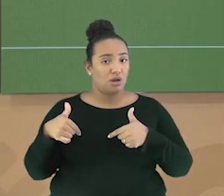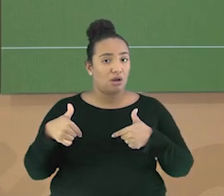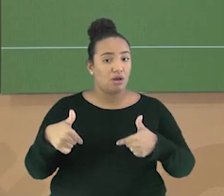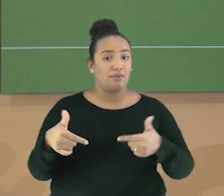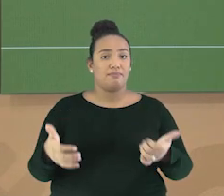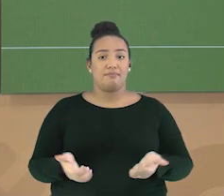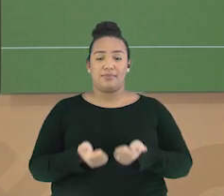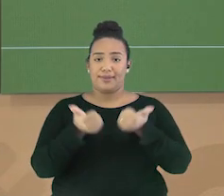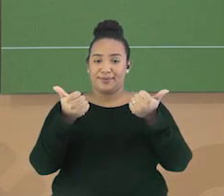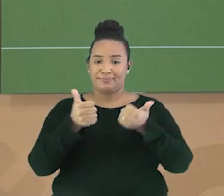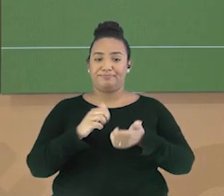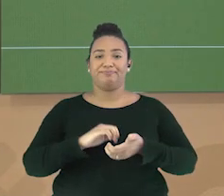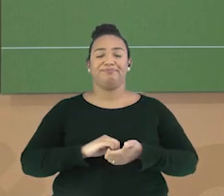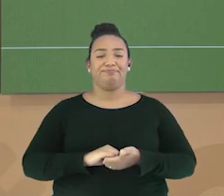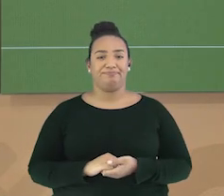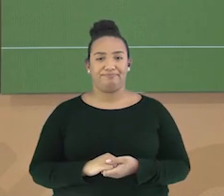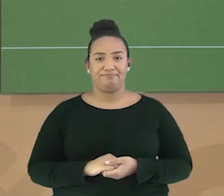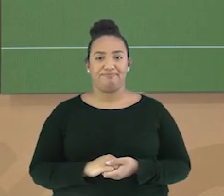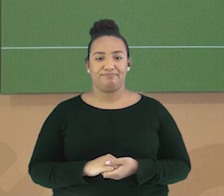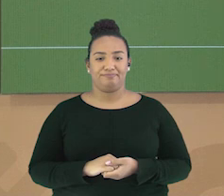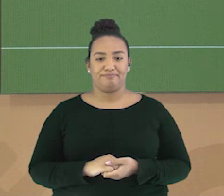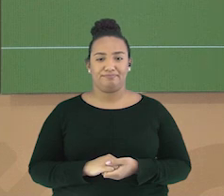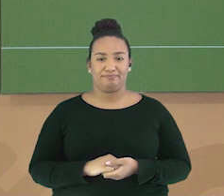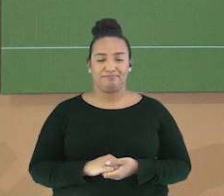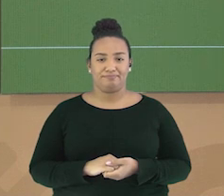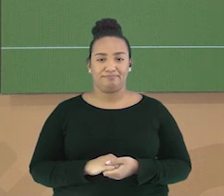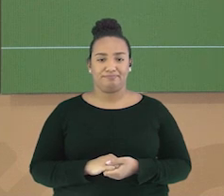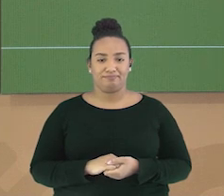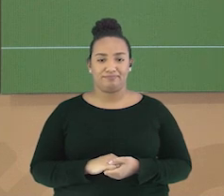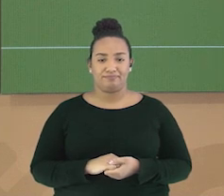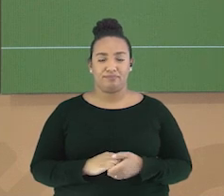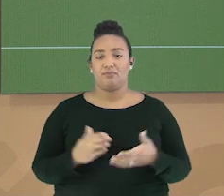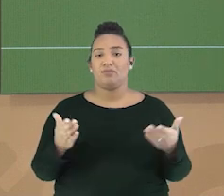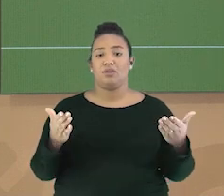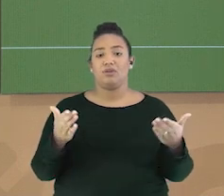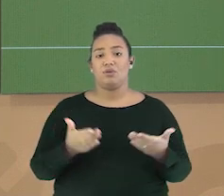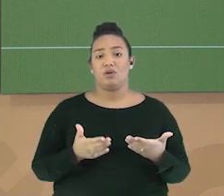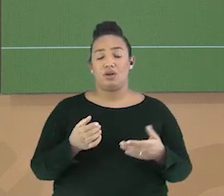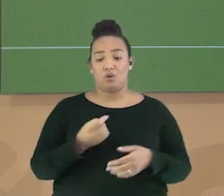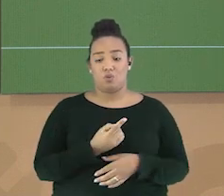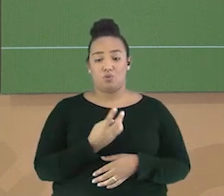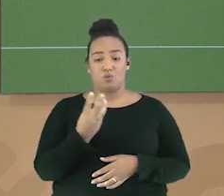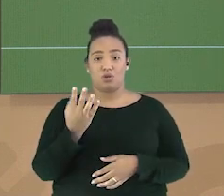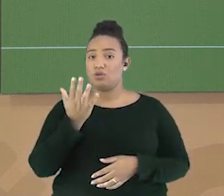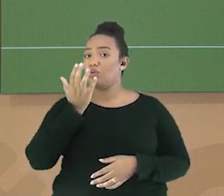de alimento que você deve consumir pode variar de acordo com a sua